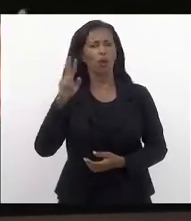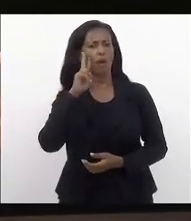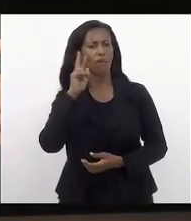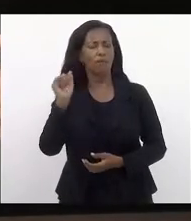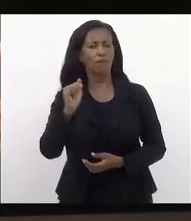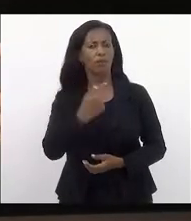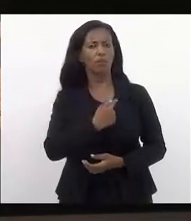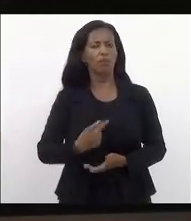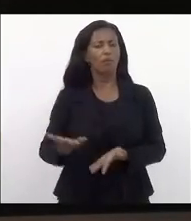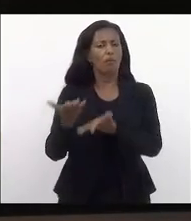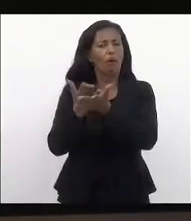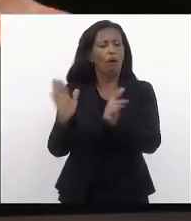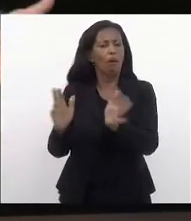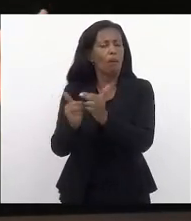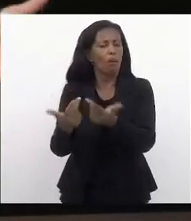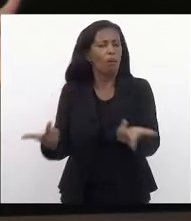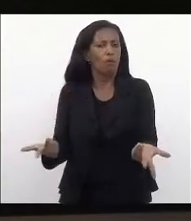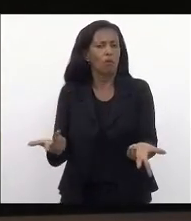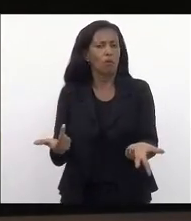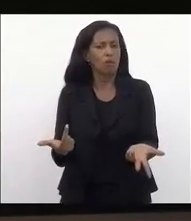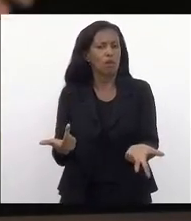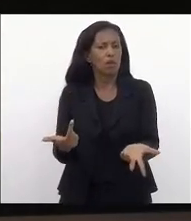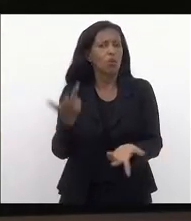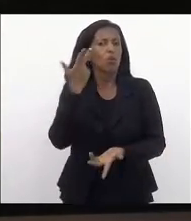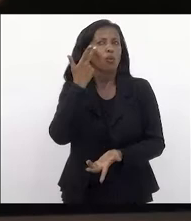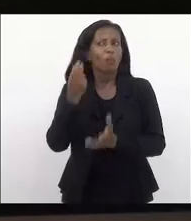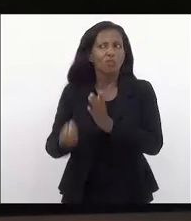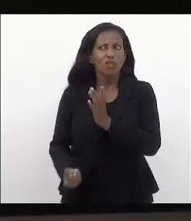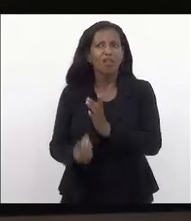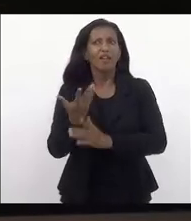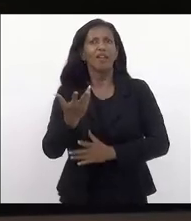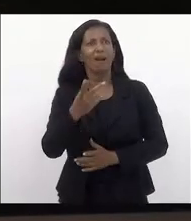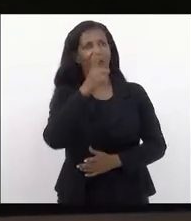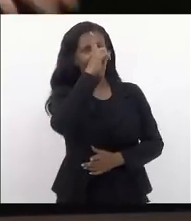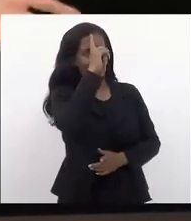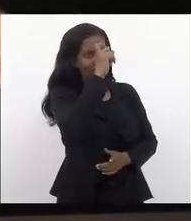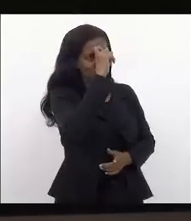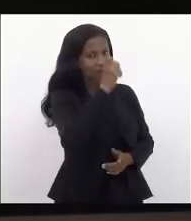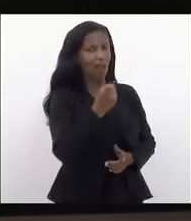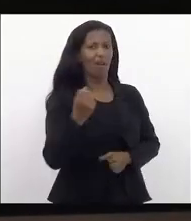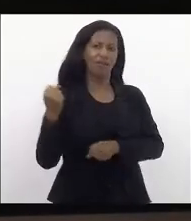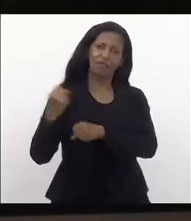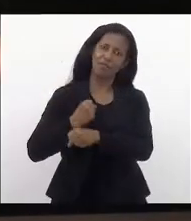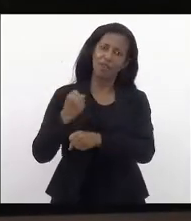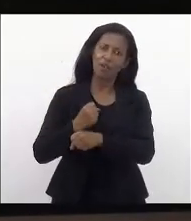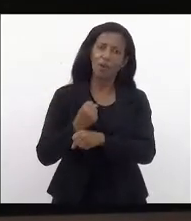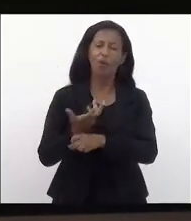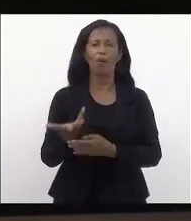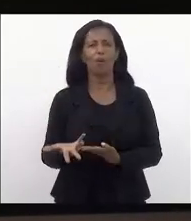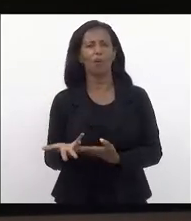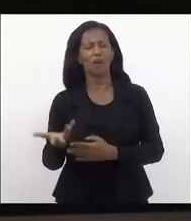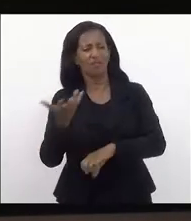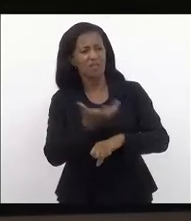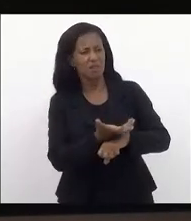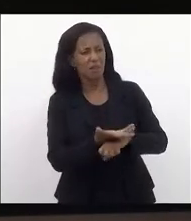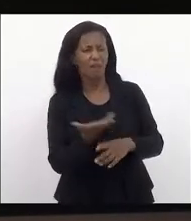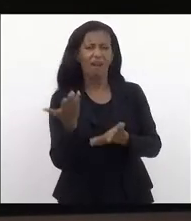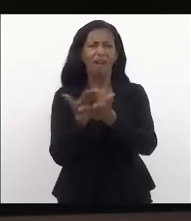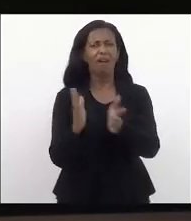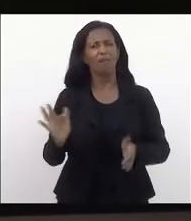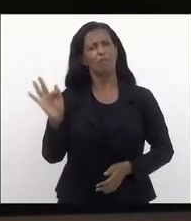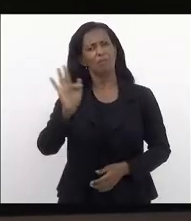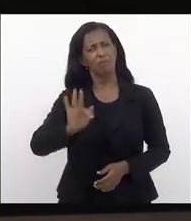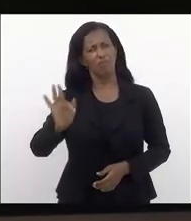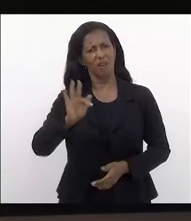que ele acabar com alguma coisa mas quer criar né quer criar hospital quer criar fazer mais obras mais prazo agora acabar com uma universidade